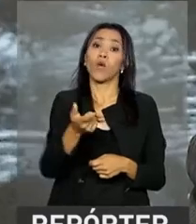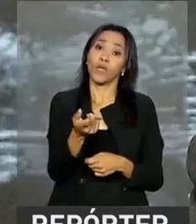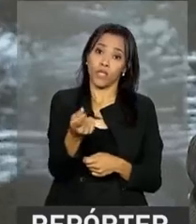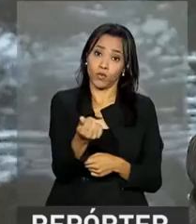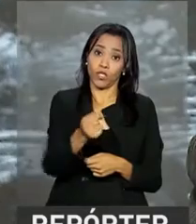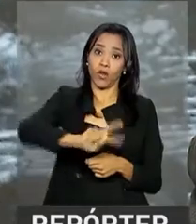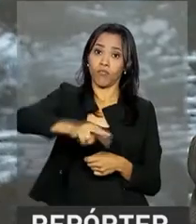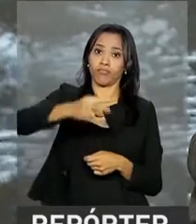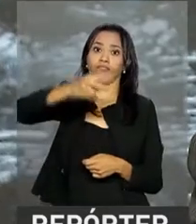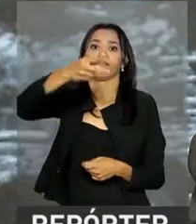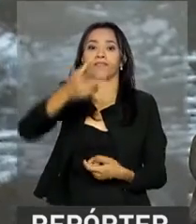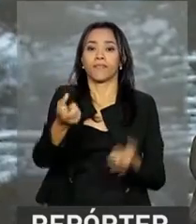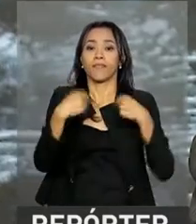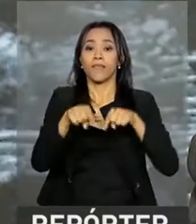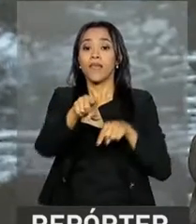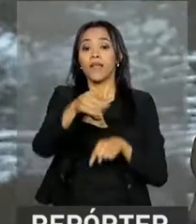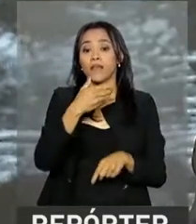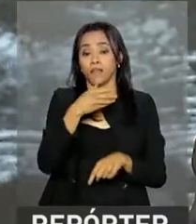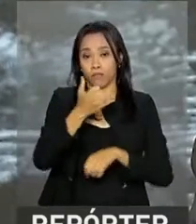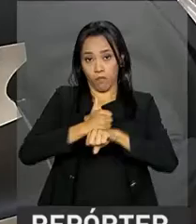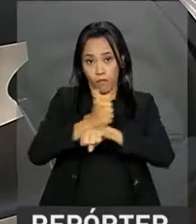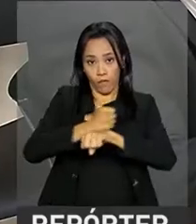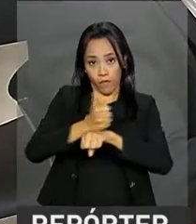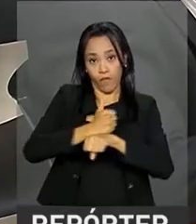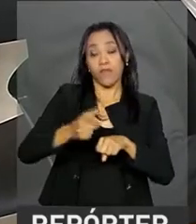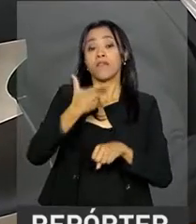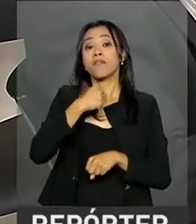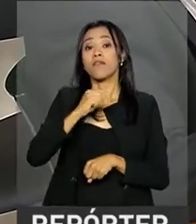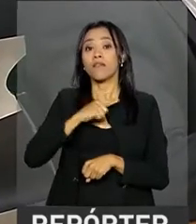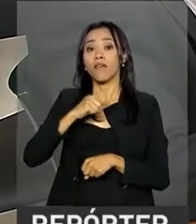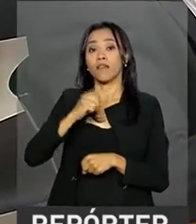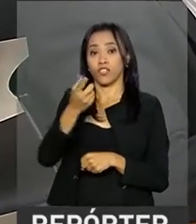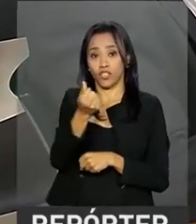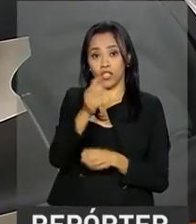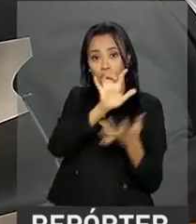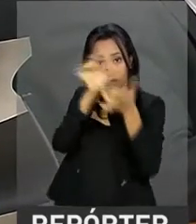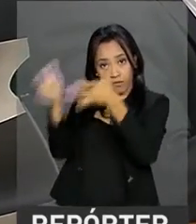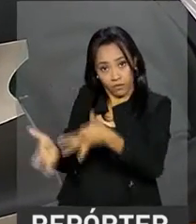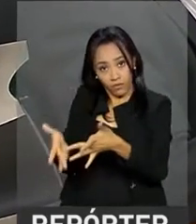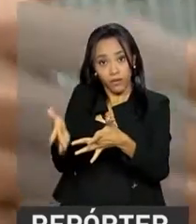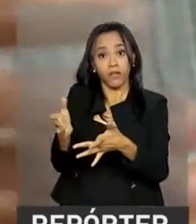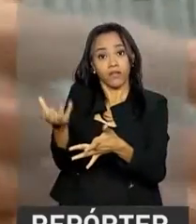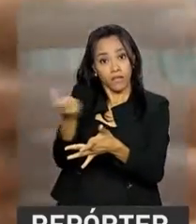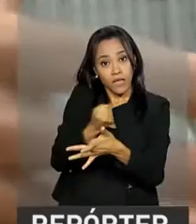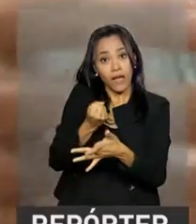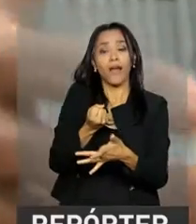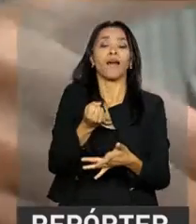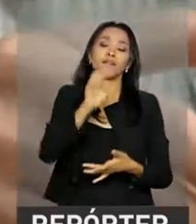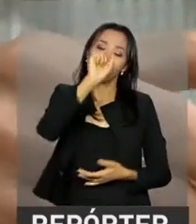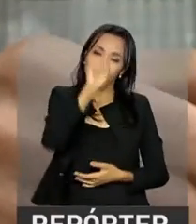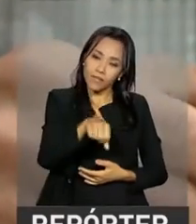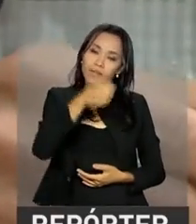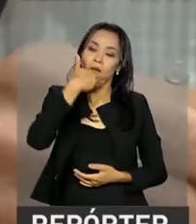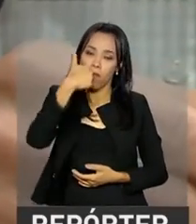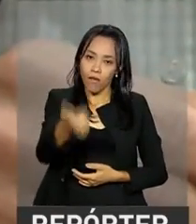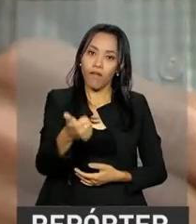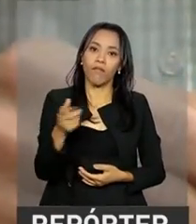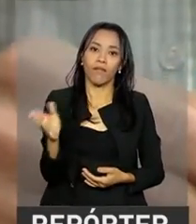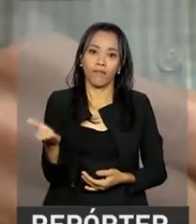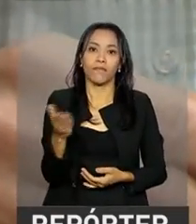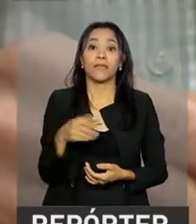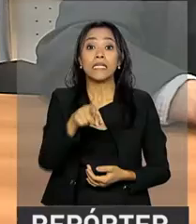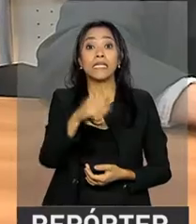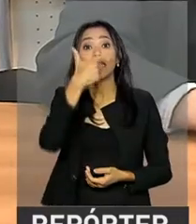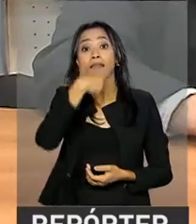Esse consultor diz que para quem tem dinheiro em contas inativas do FGTS, o saque é sim a melhor opção. E